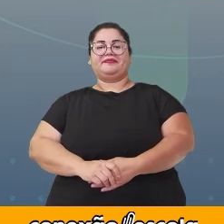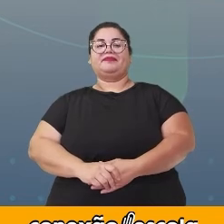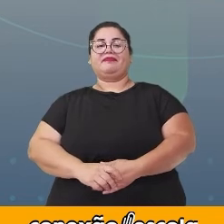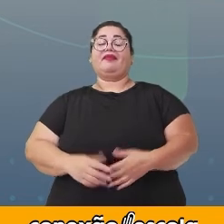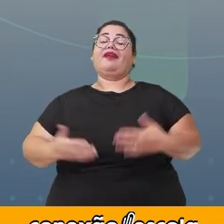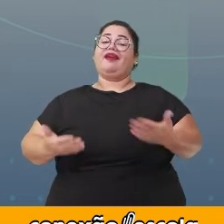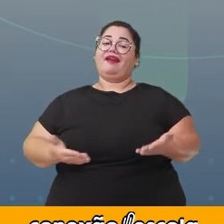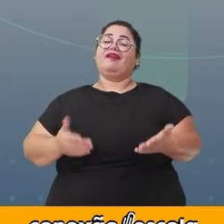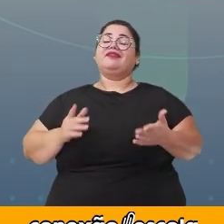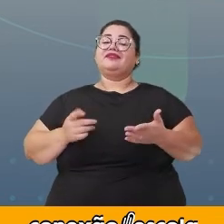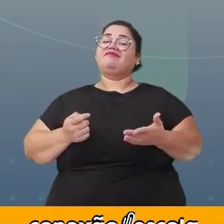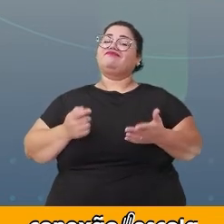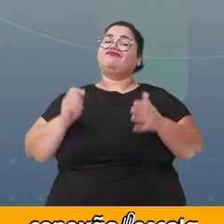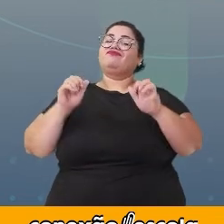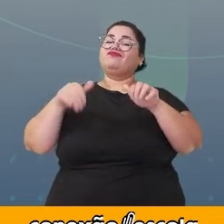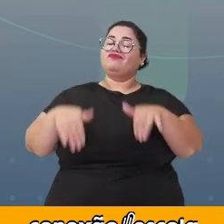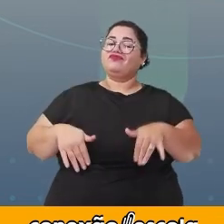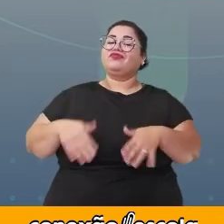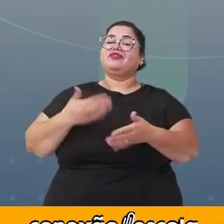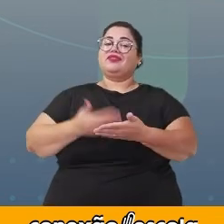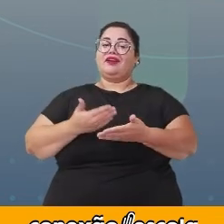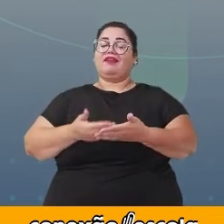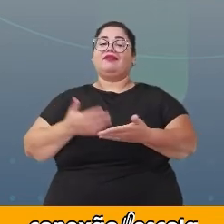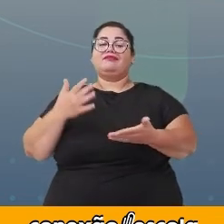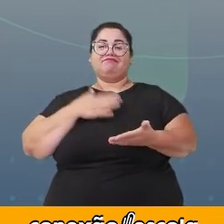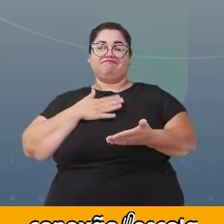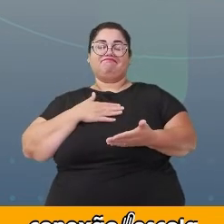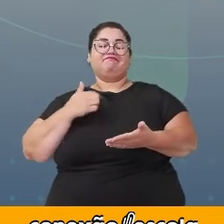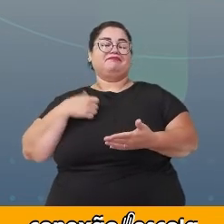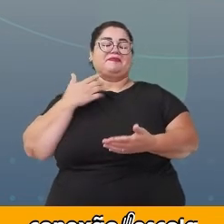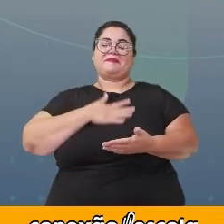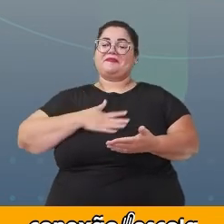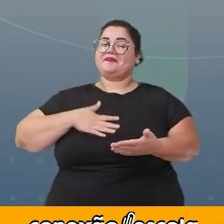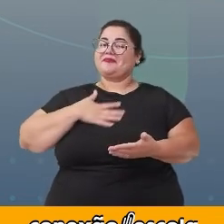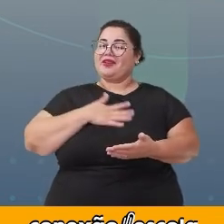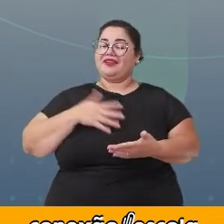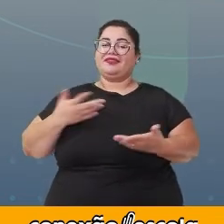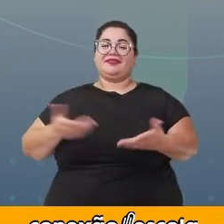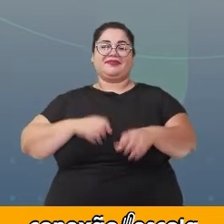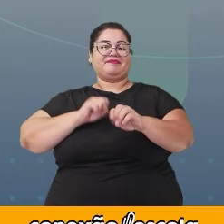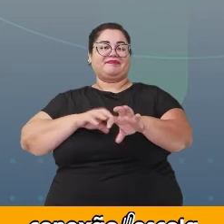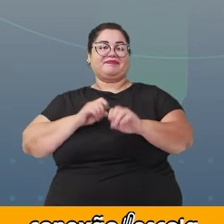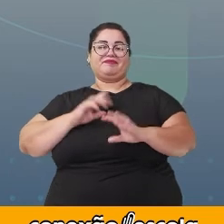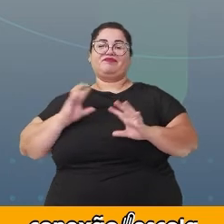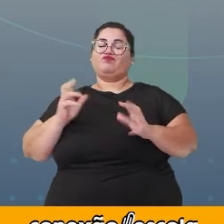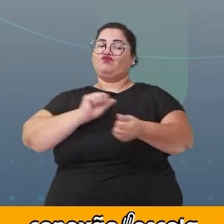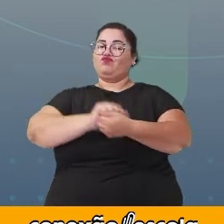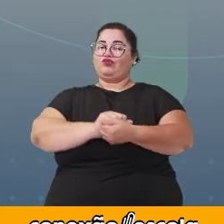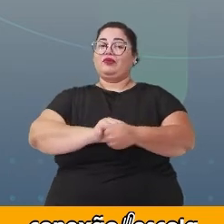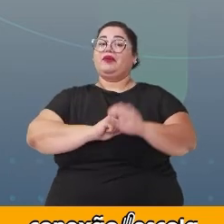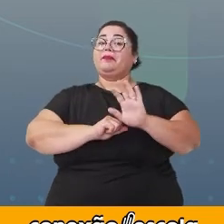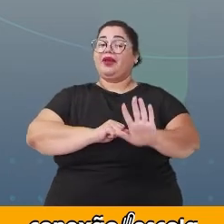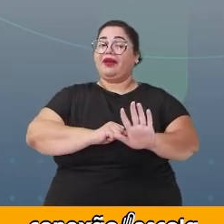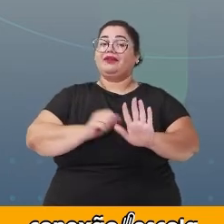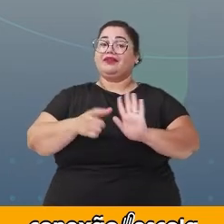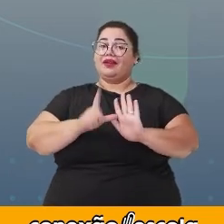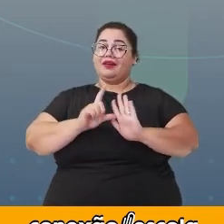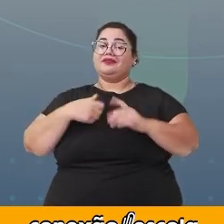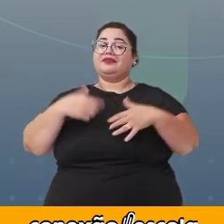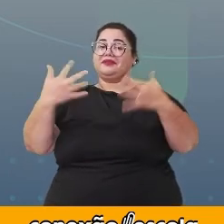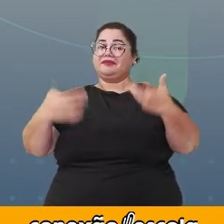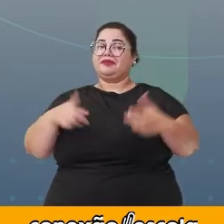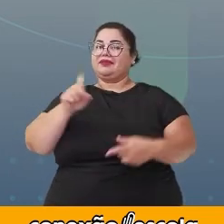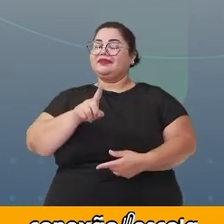Agora estamos chegando ao final da nossa aula. Para mim, foi um prazer estar aqui com você. Mas antes de